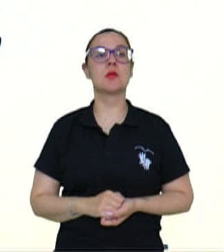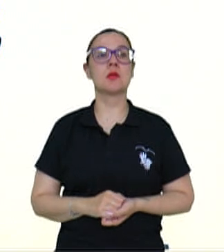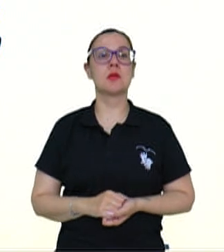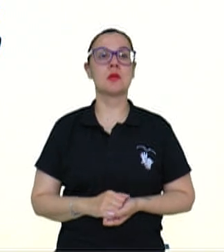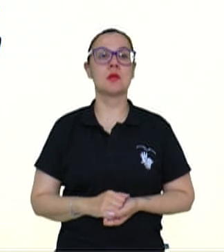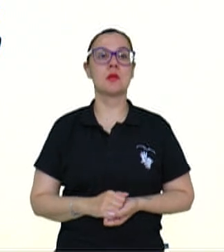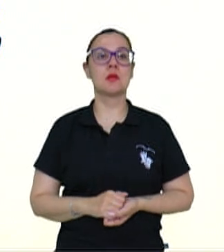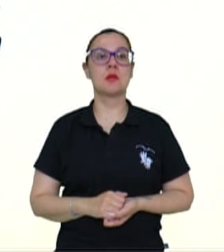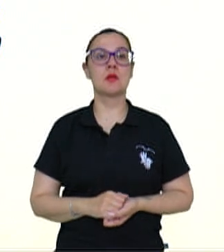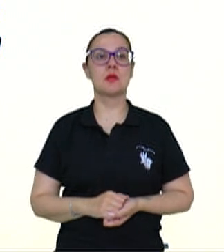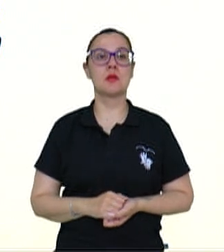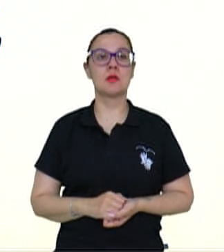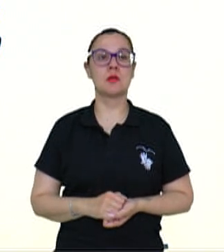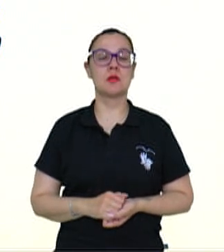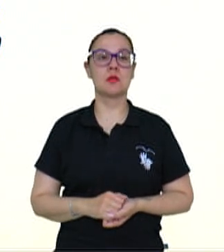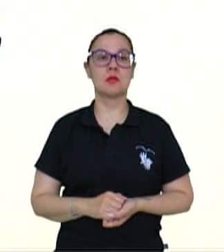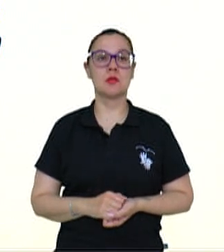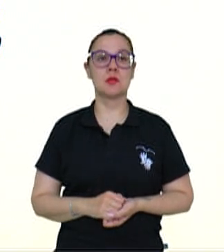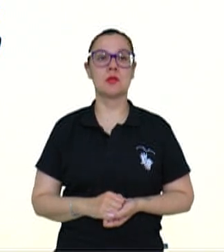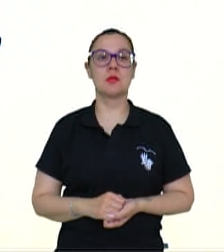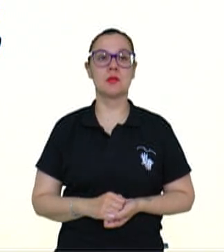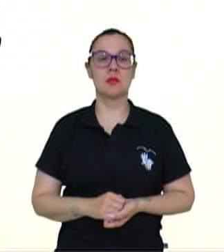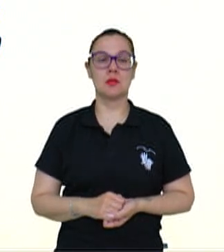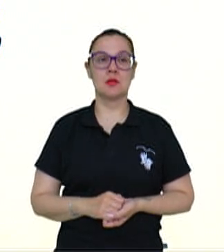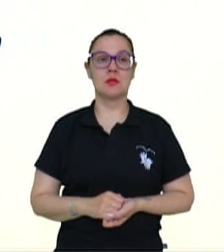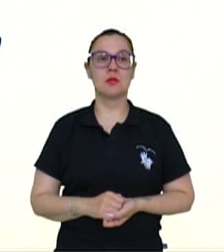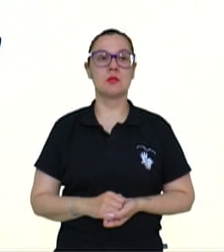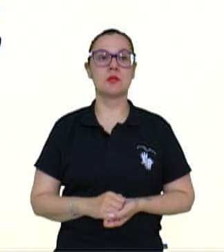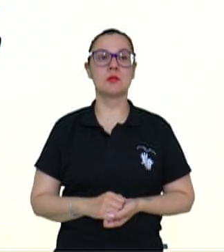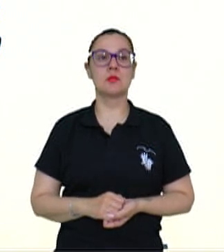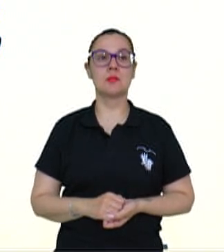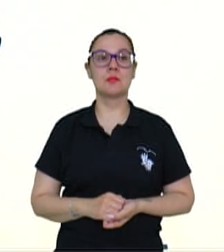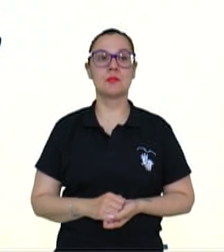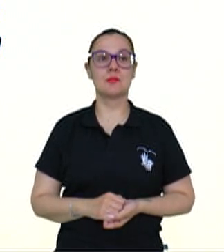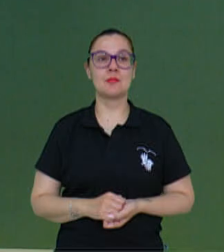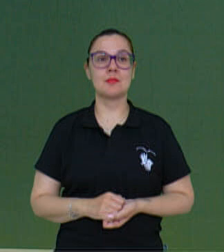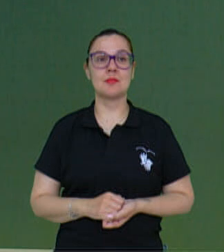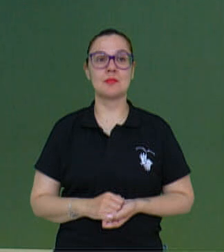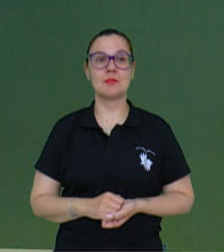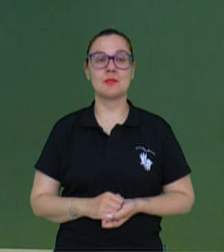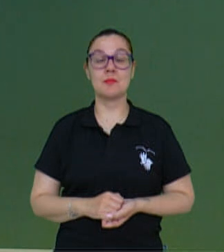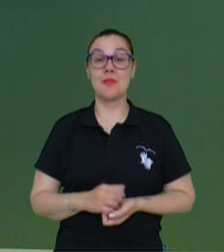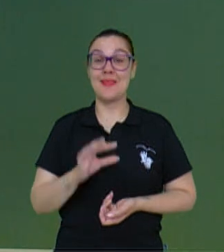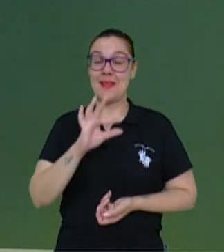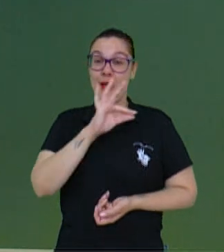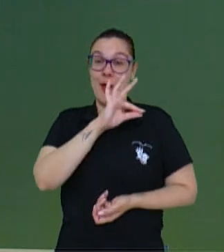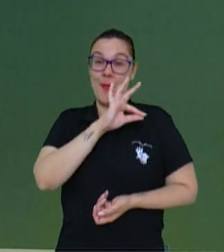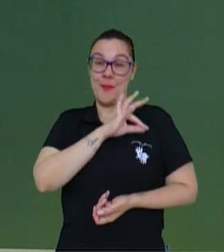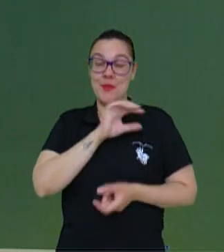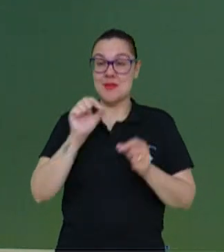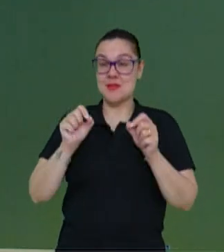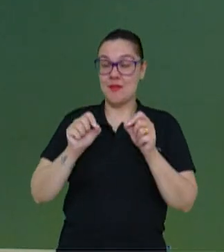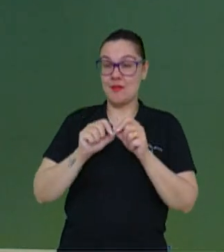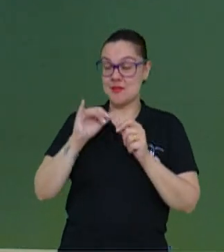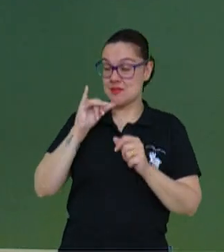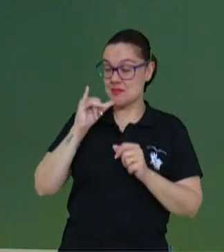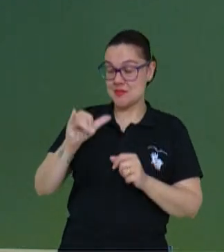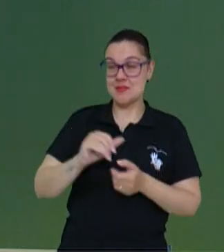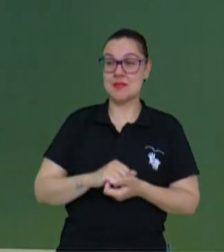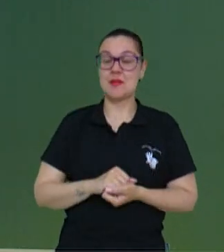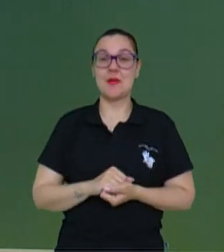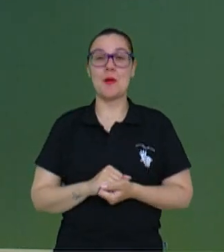comillas, não é delito. Feliz San Valentim. Né? Então, a Polícia Nacional disse essa informação